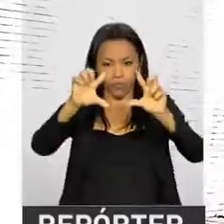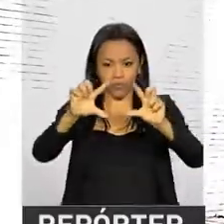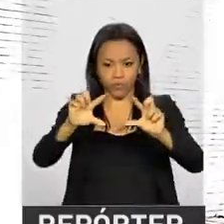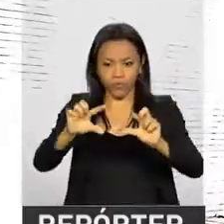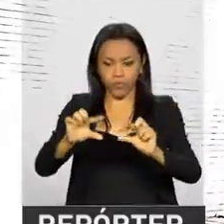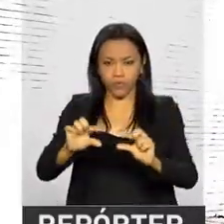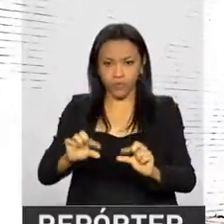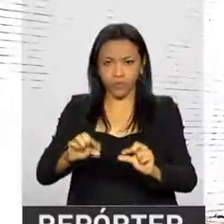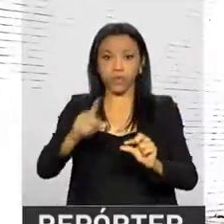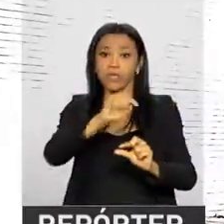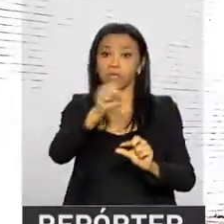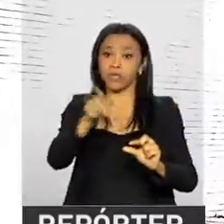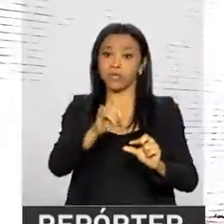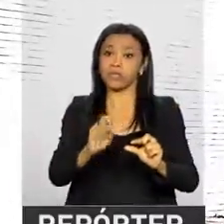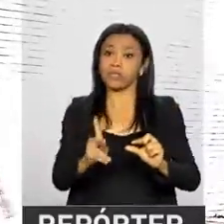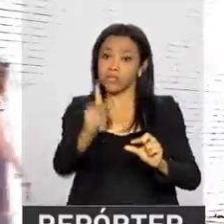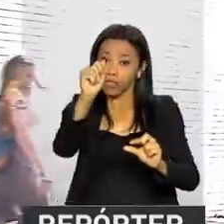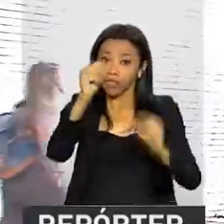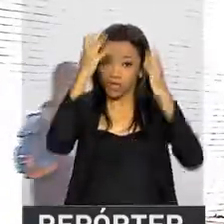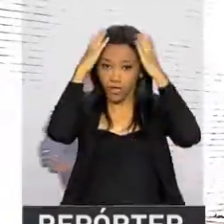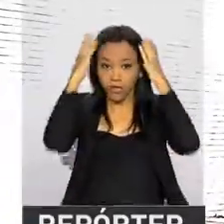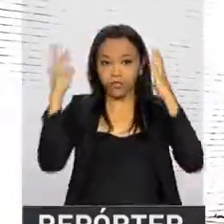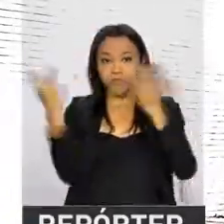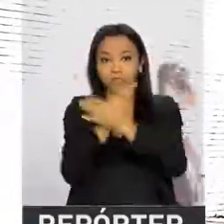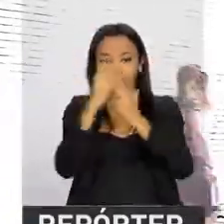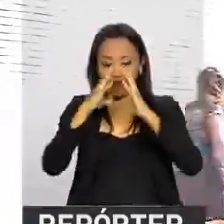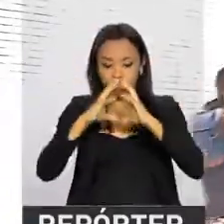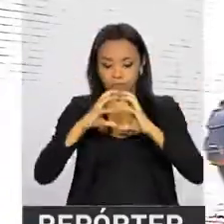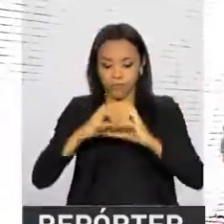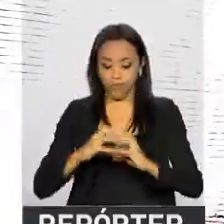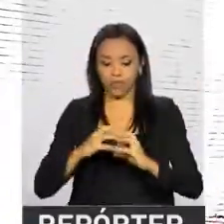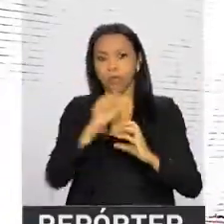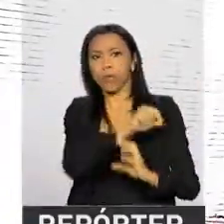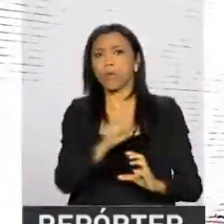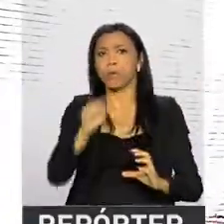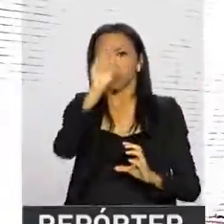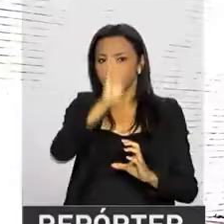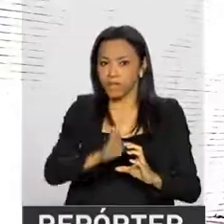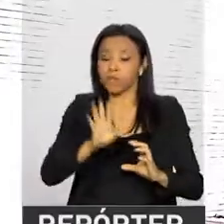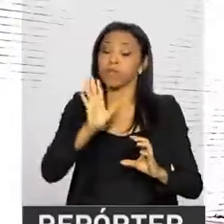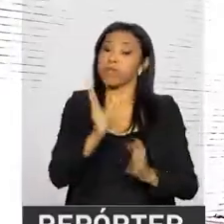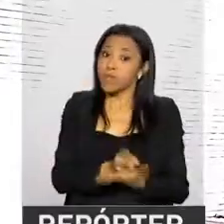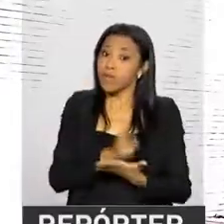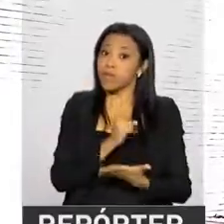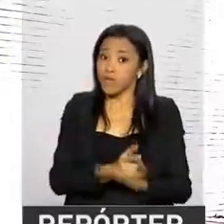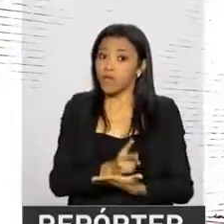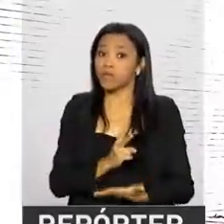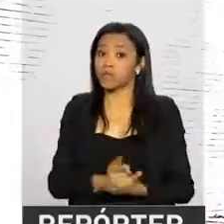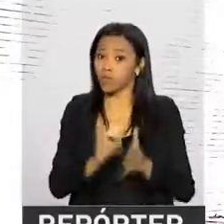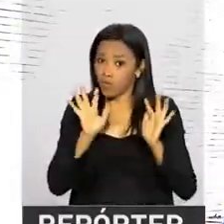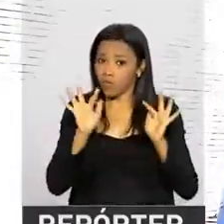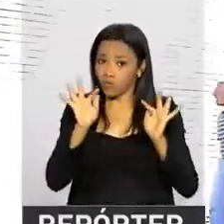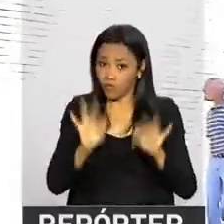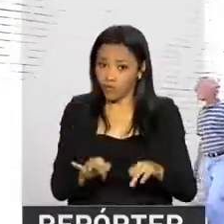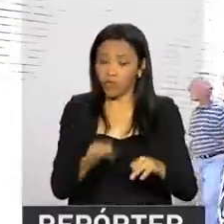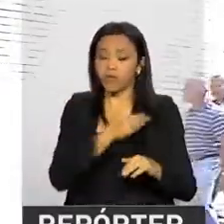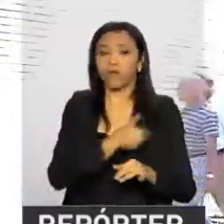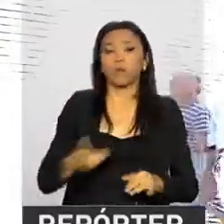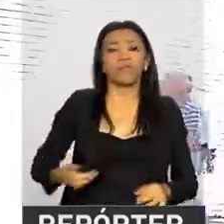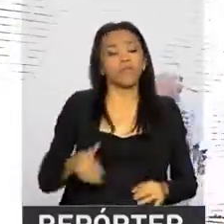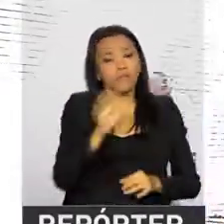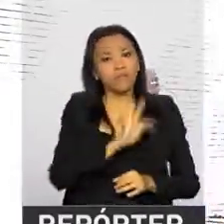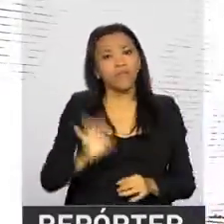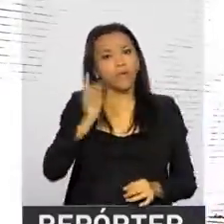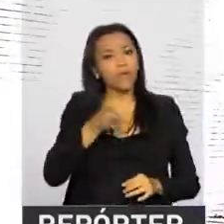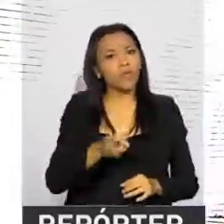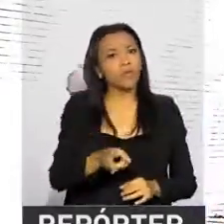nos casos de Zika e microcefalia em todo o país. Mas, segundo a pasta, mesmo com o fim da medida, o governo federal